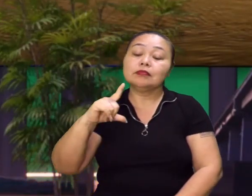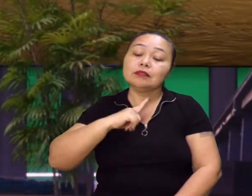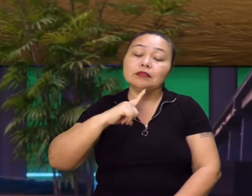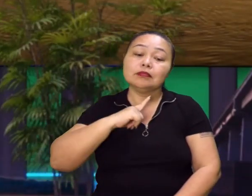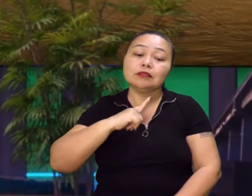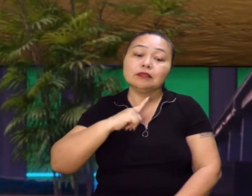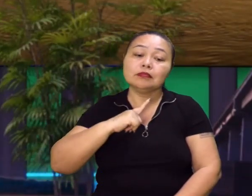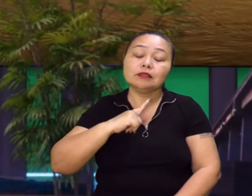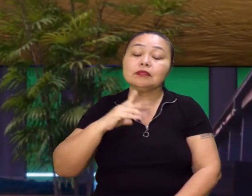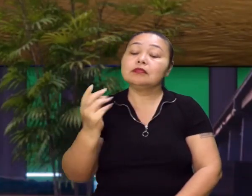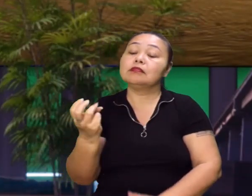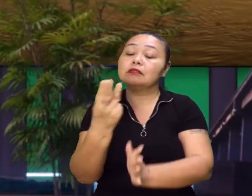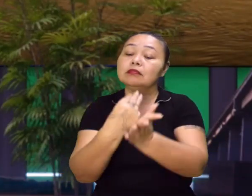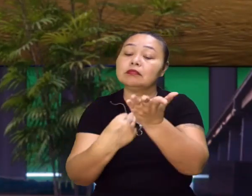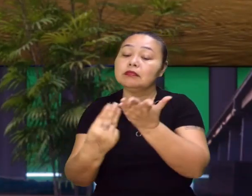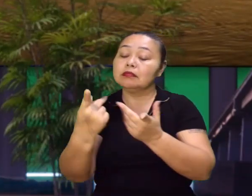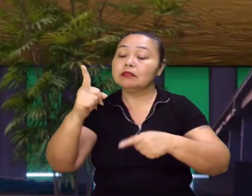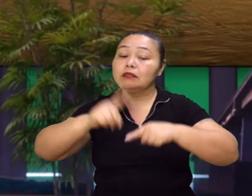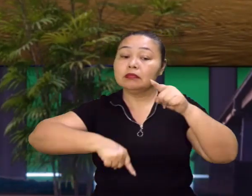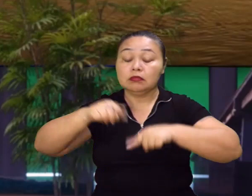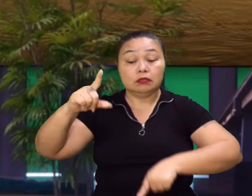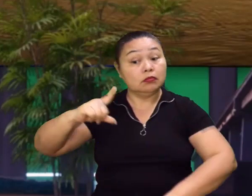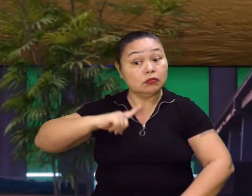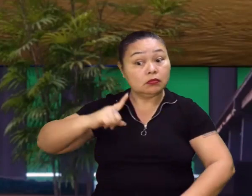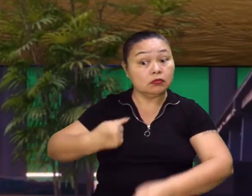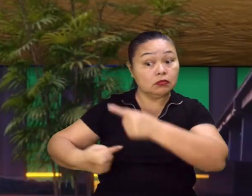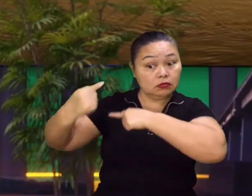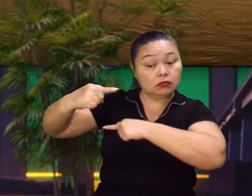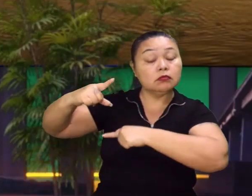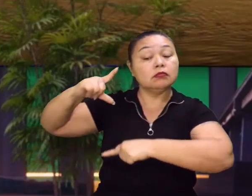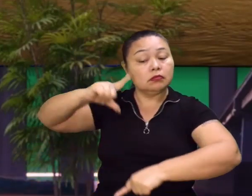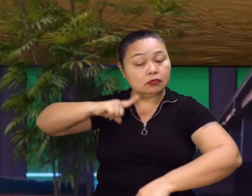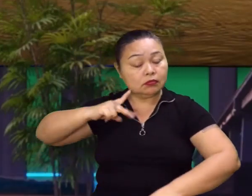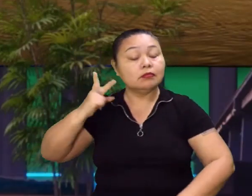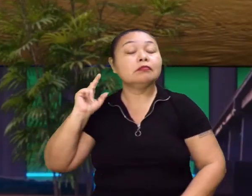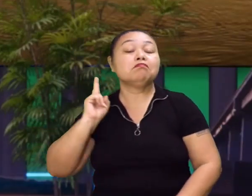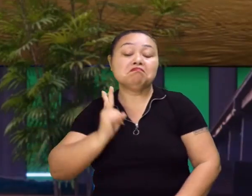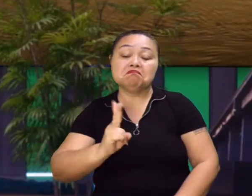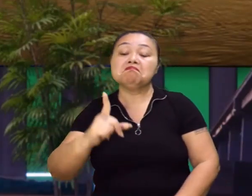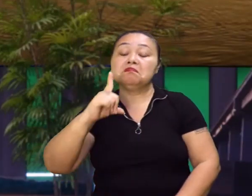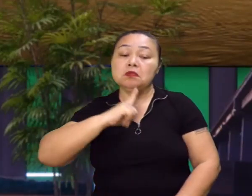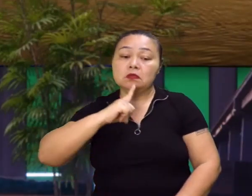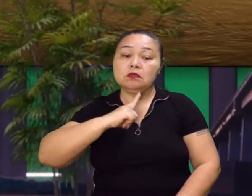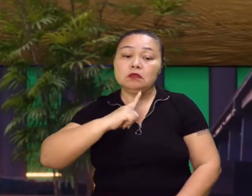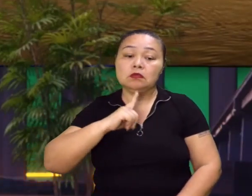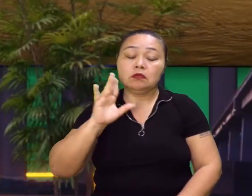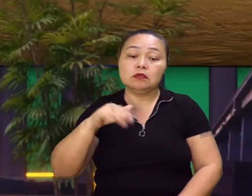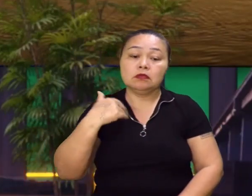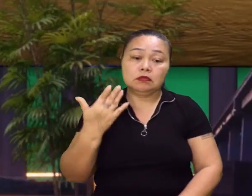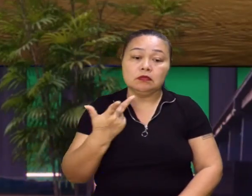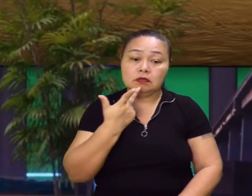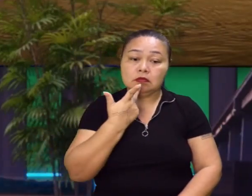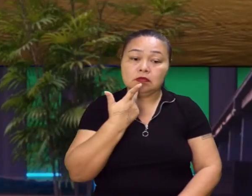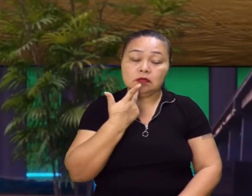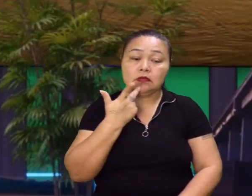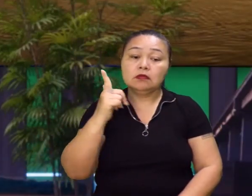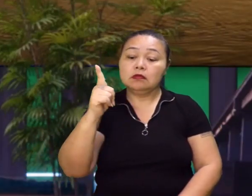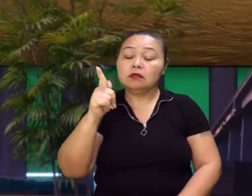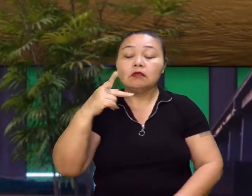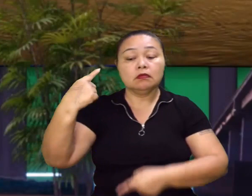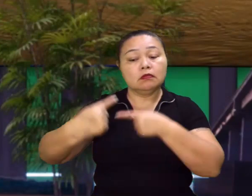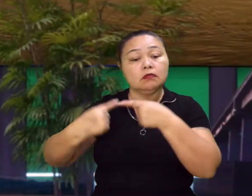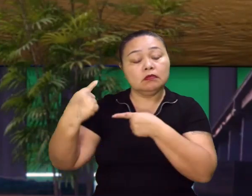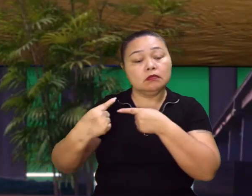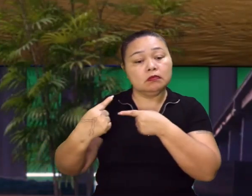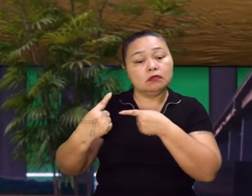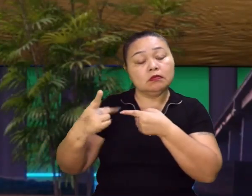tem, né, a cartografia. Teve, tem e sempre terá. E muito, falando agora de